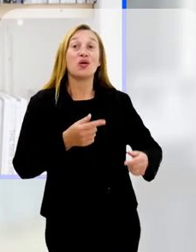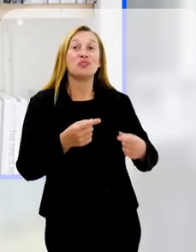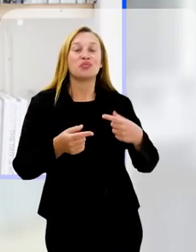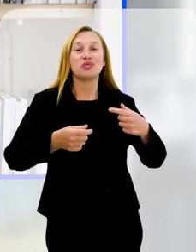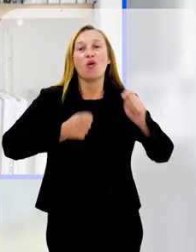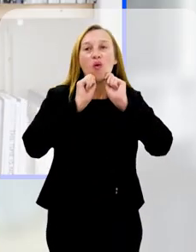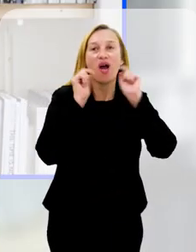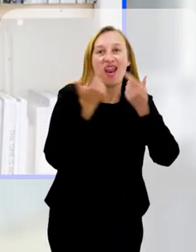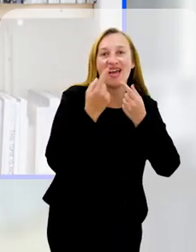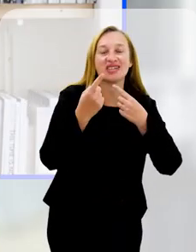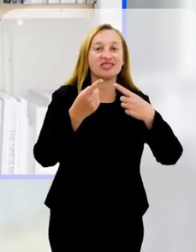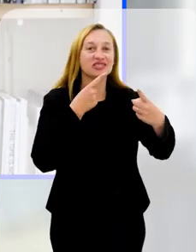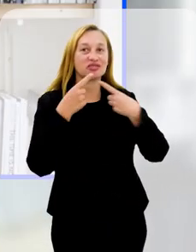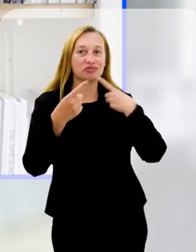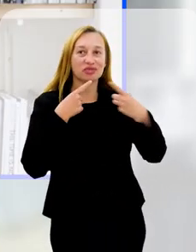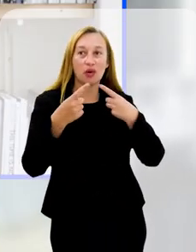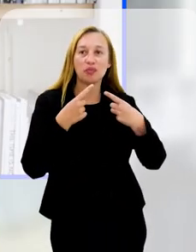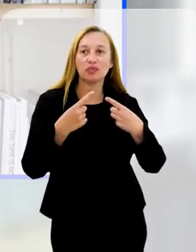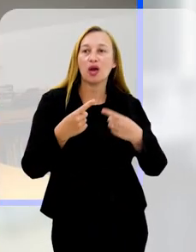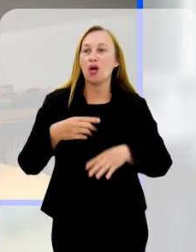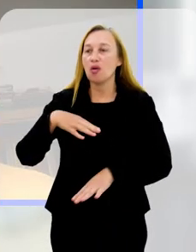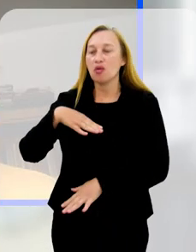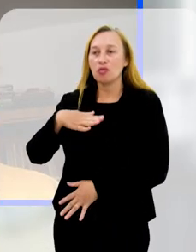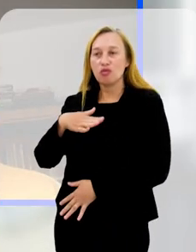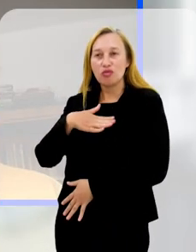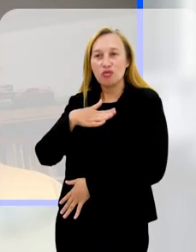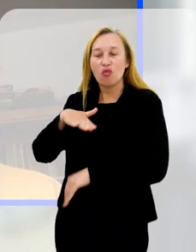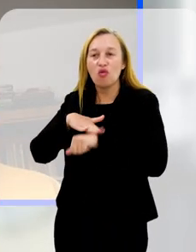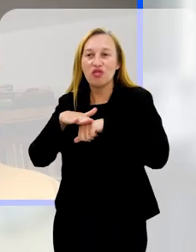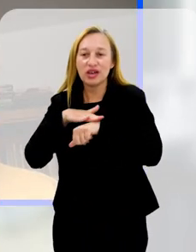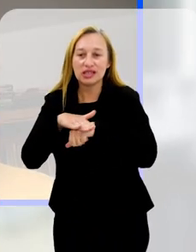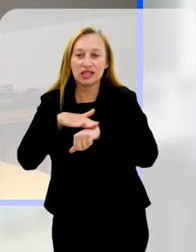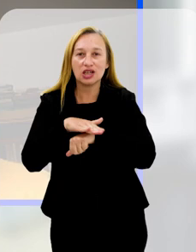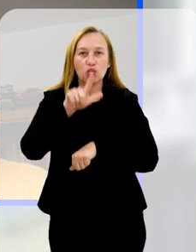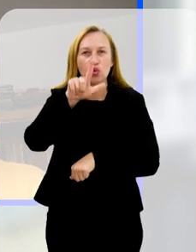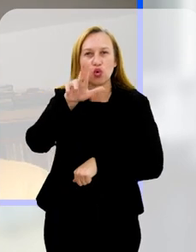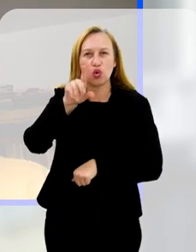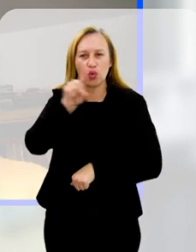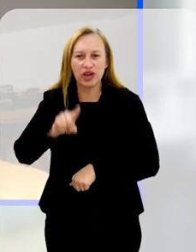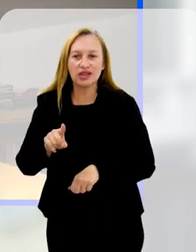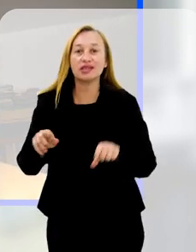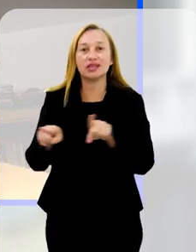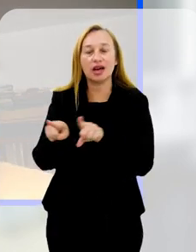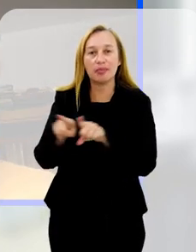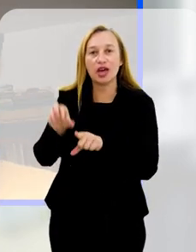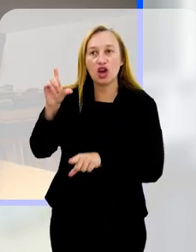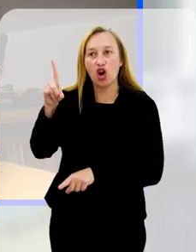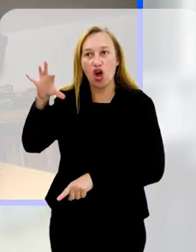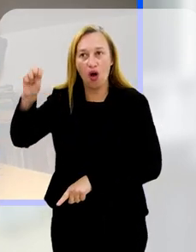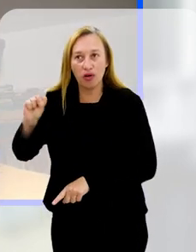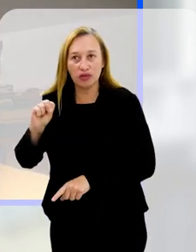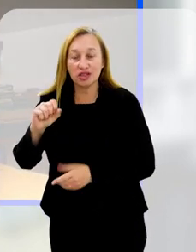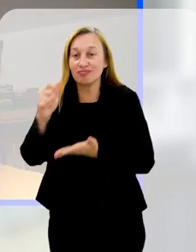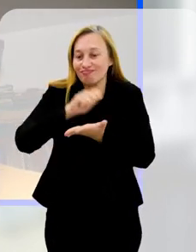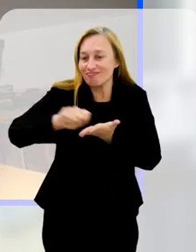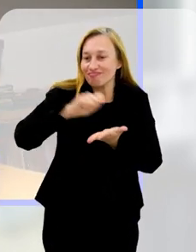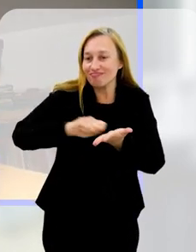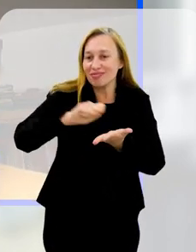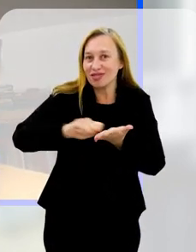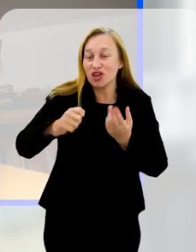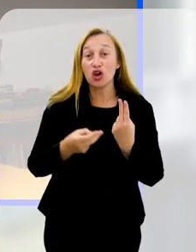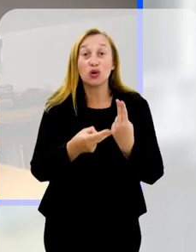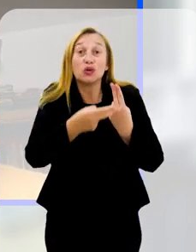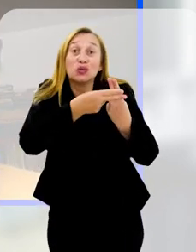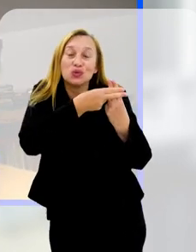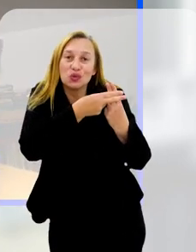O Alerj Debate está de volta com um bate-papo com o Dr. Luiz Antônio Santini e Clóvis Bulcão, autores do livro SUS, uma